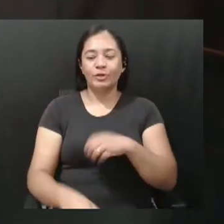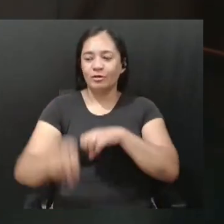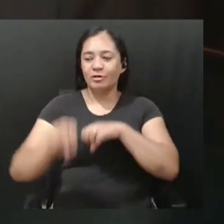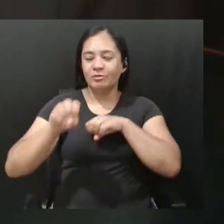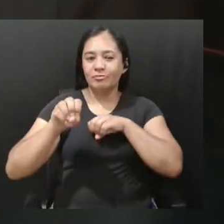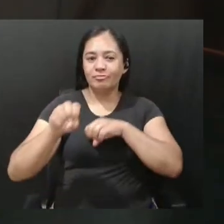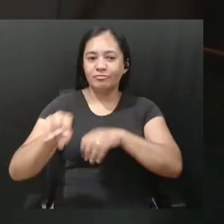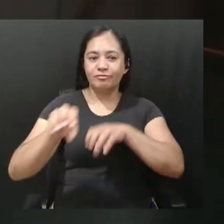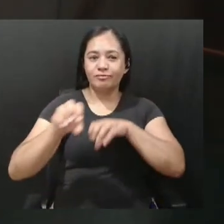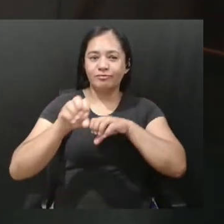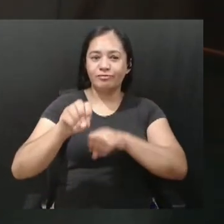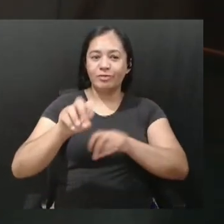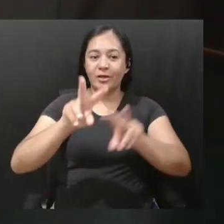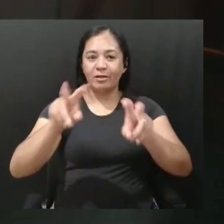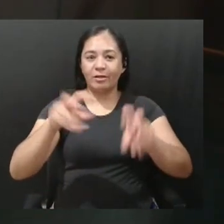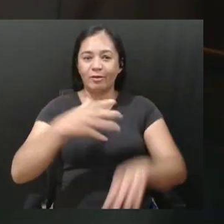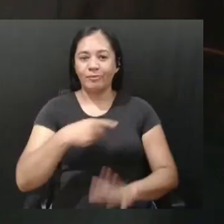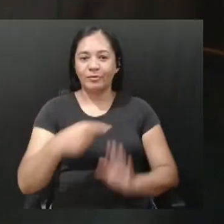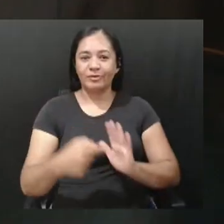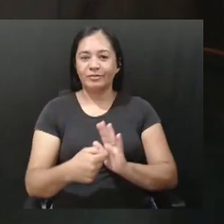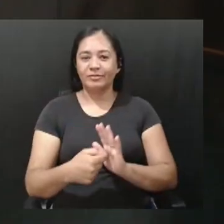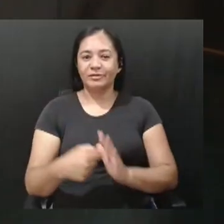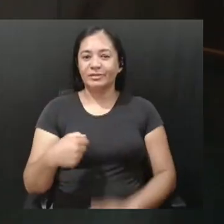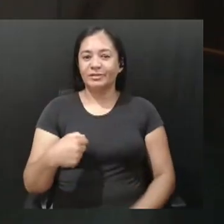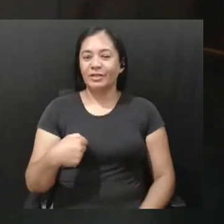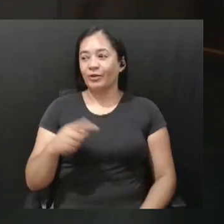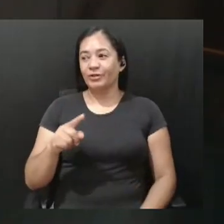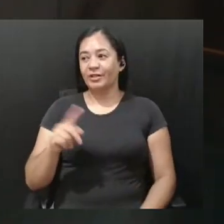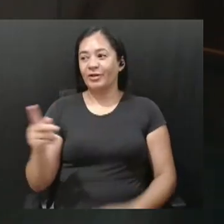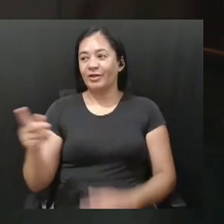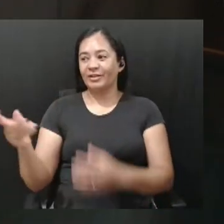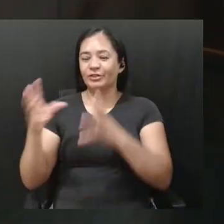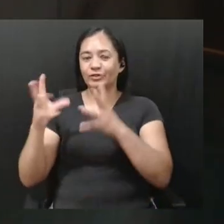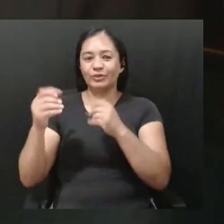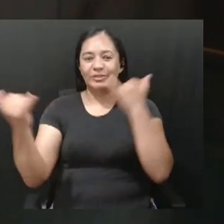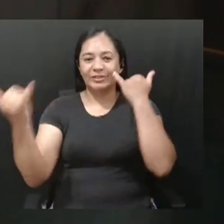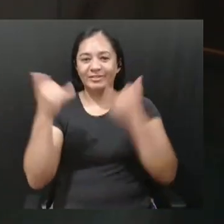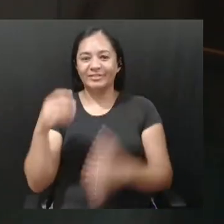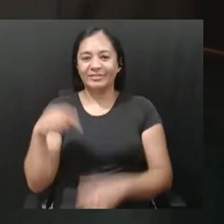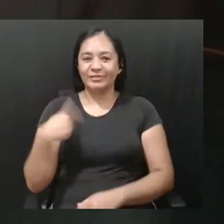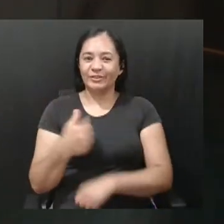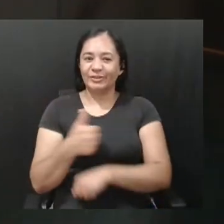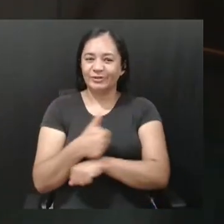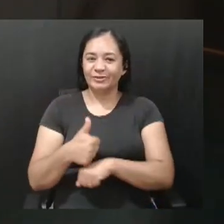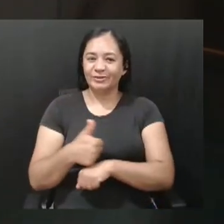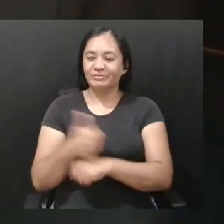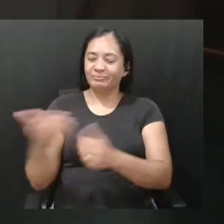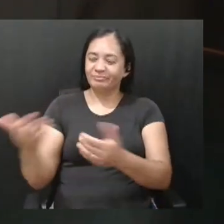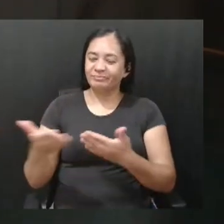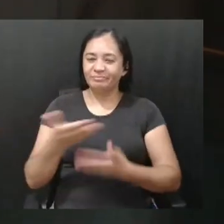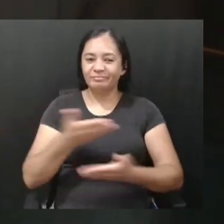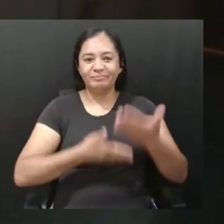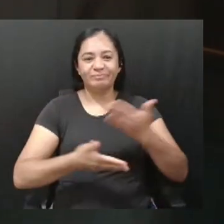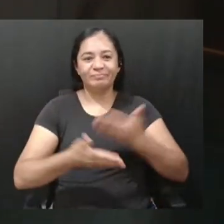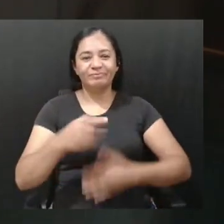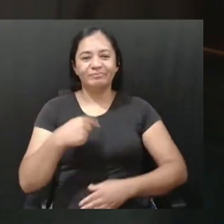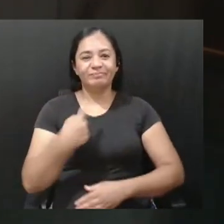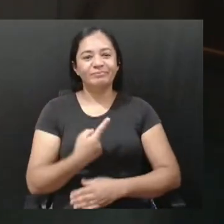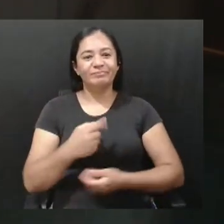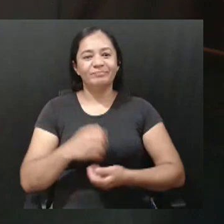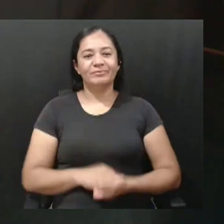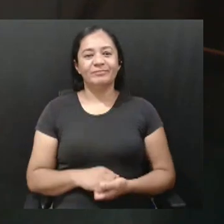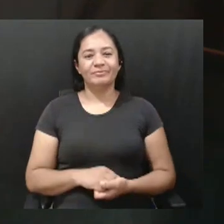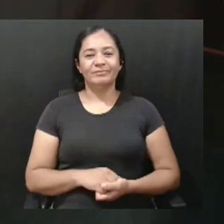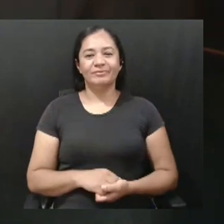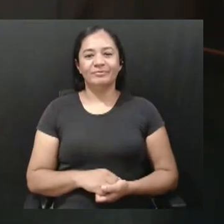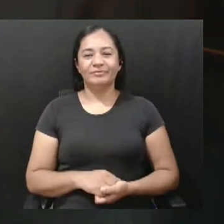comportamento. A gente não, eu estudo um pouquinho. Quem traz toda a informação são os nossos convidados que compartilham com a gente. Então, a gente fica